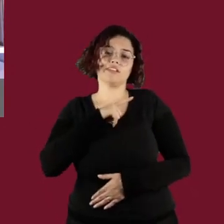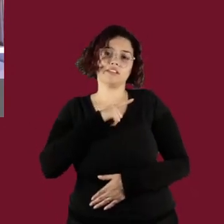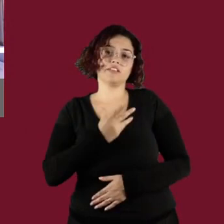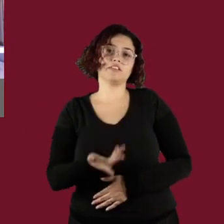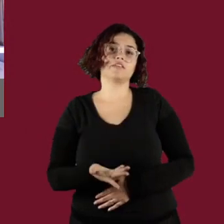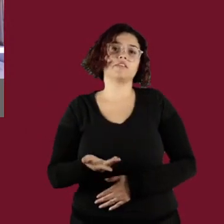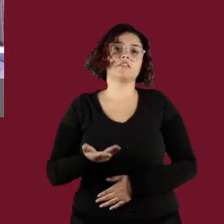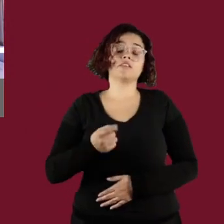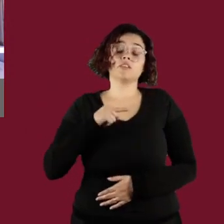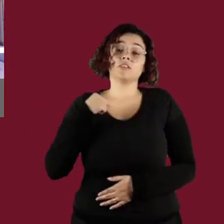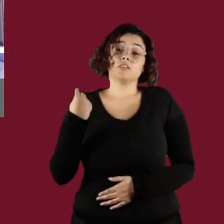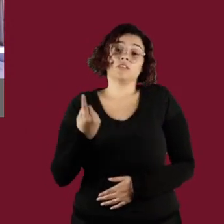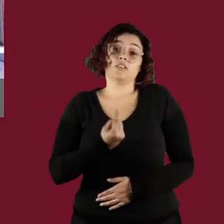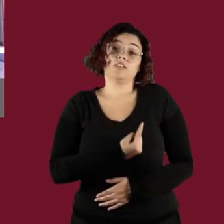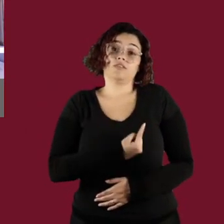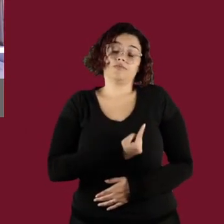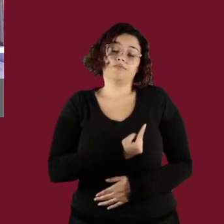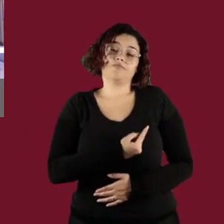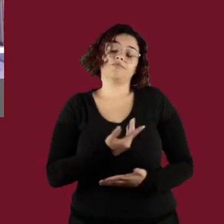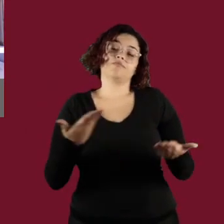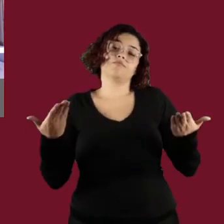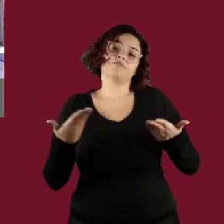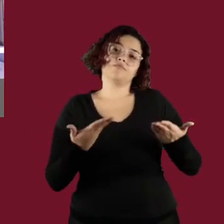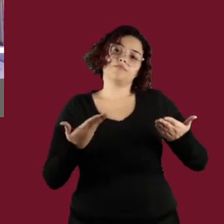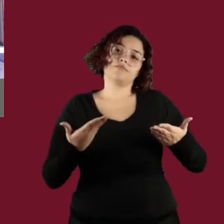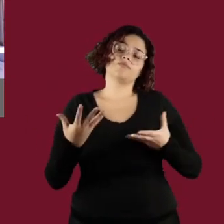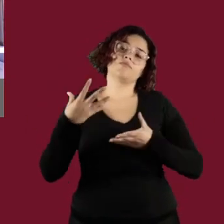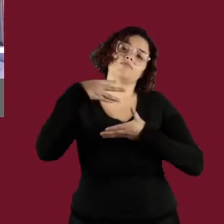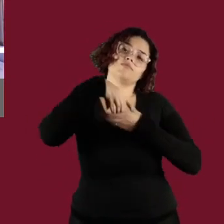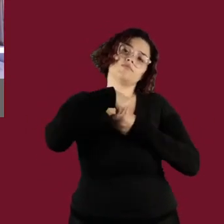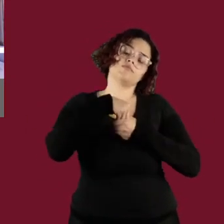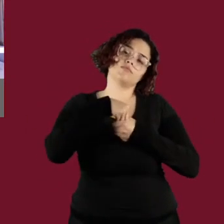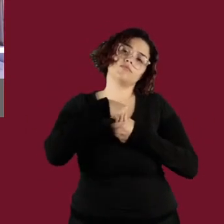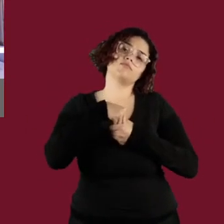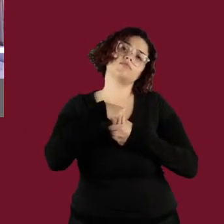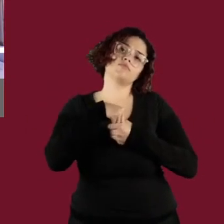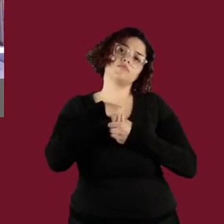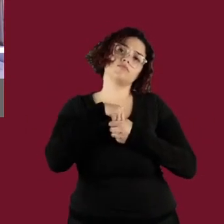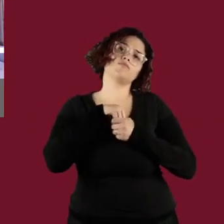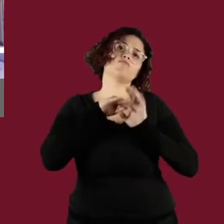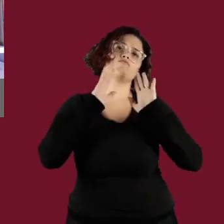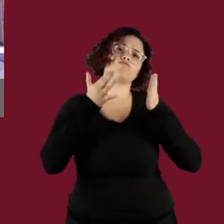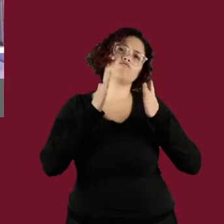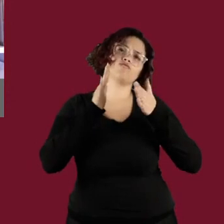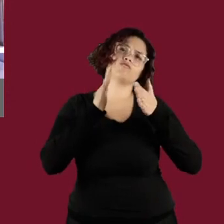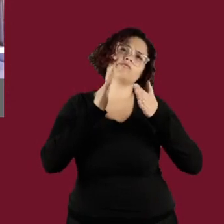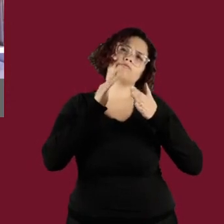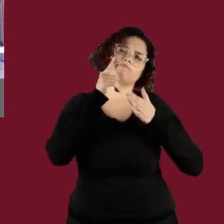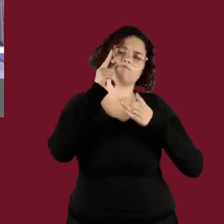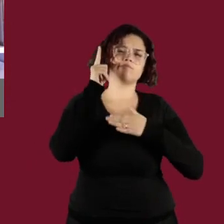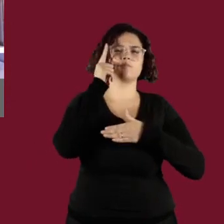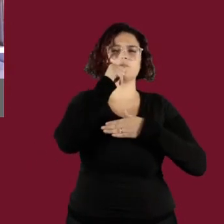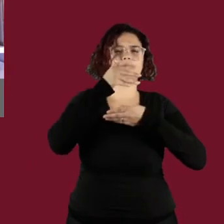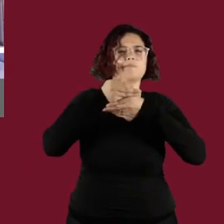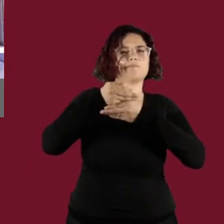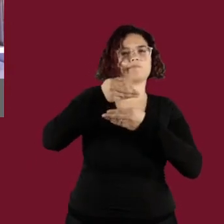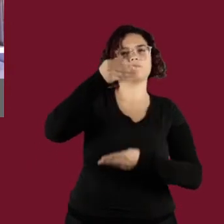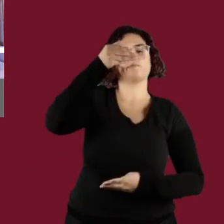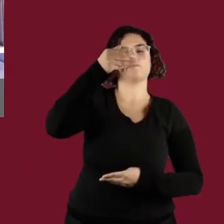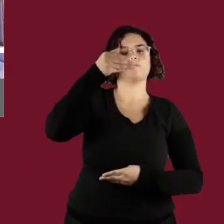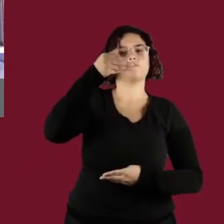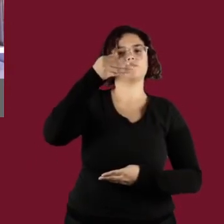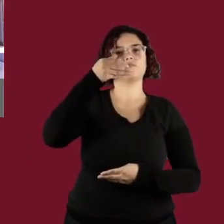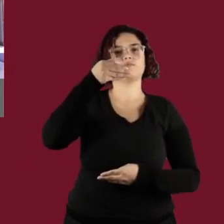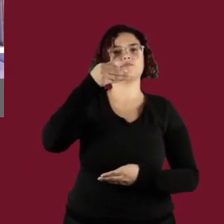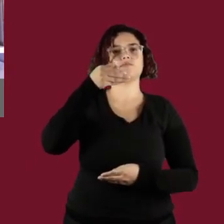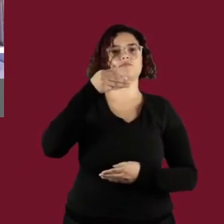estamos, na nossa estrutura já estamos blindados, não é verdade? Com esta questão da necessidade